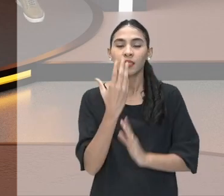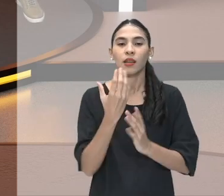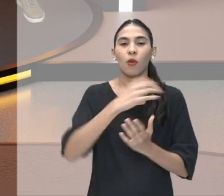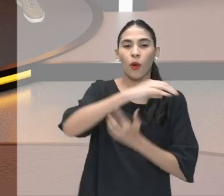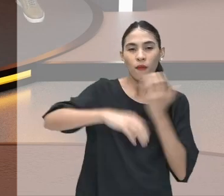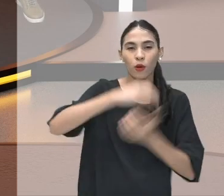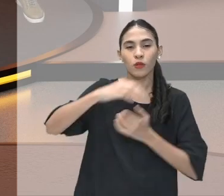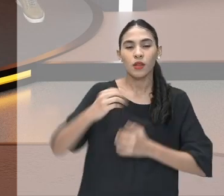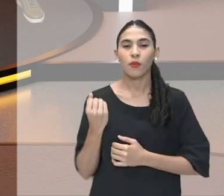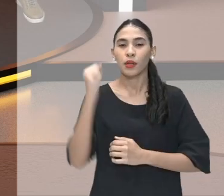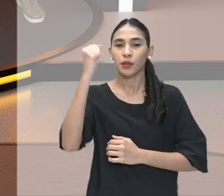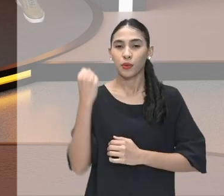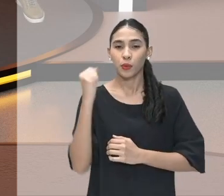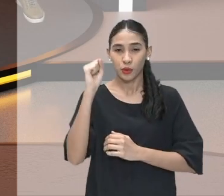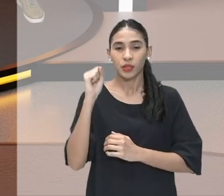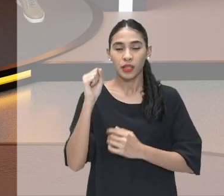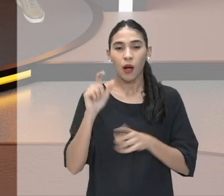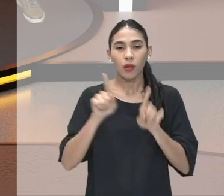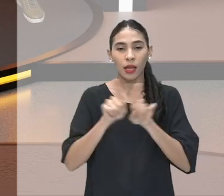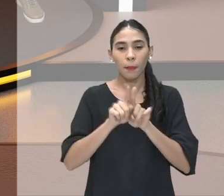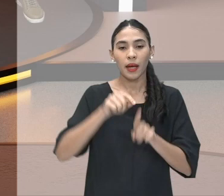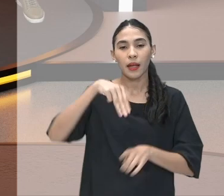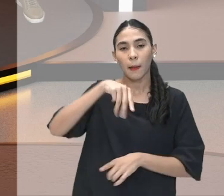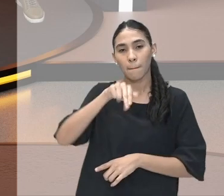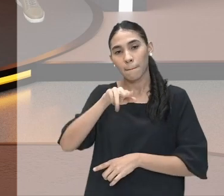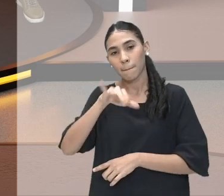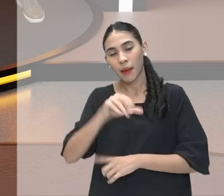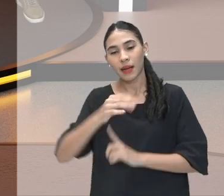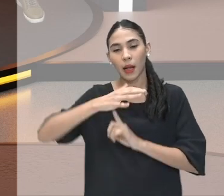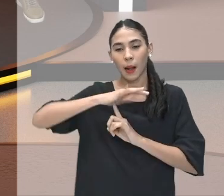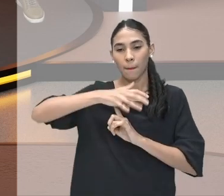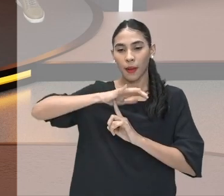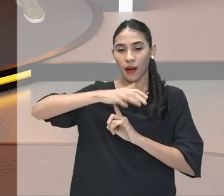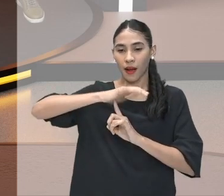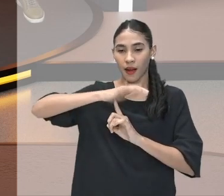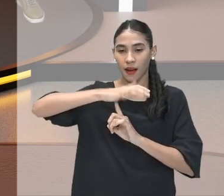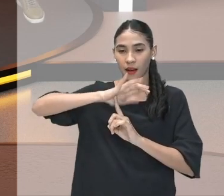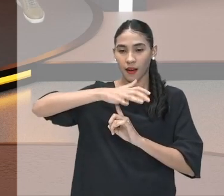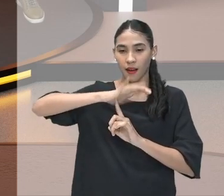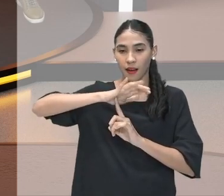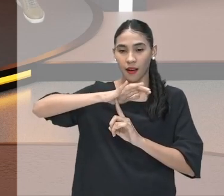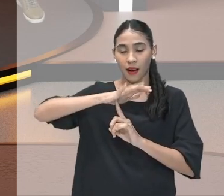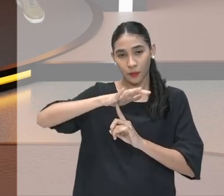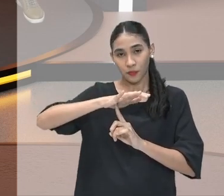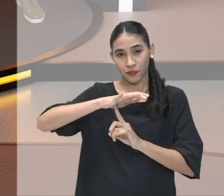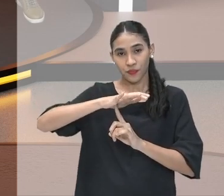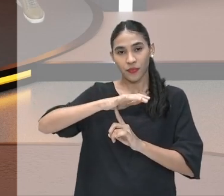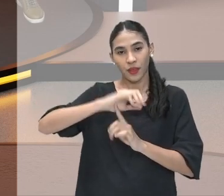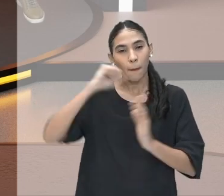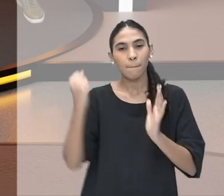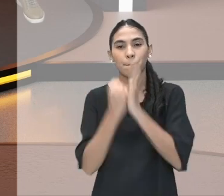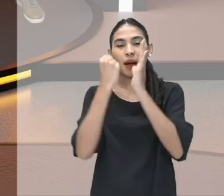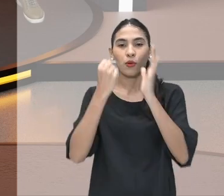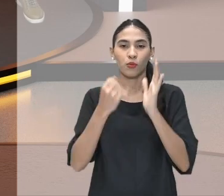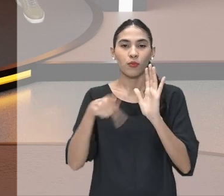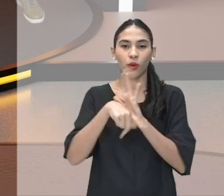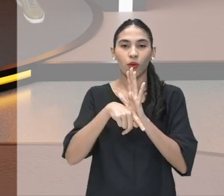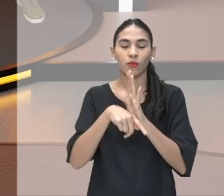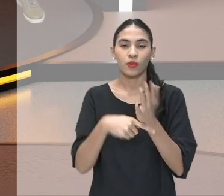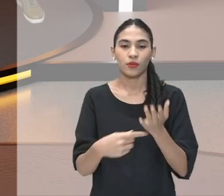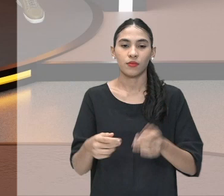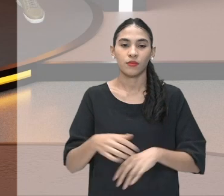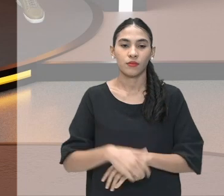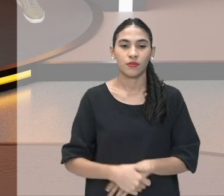Industrial, que é a máquina a vapor, que a partir dessa máquina a vapor é que ela vai tocar a produção, certo? Muito